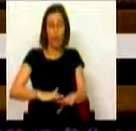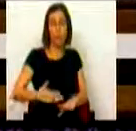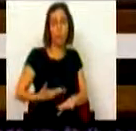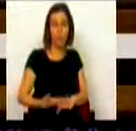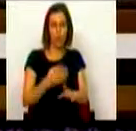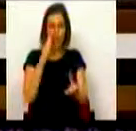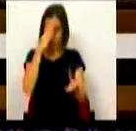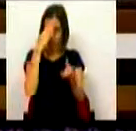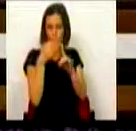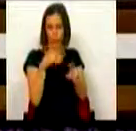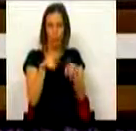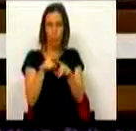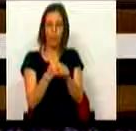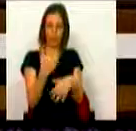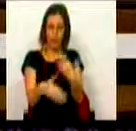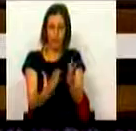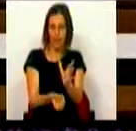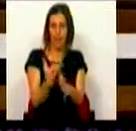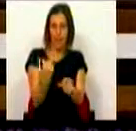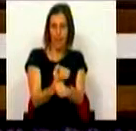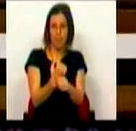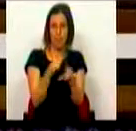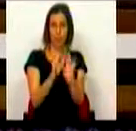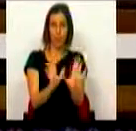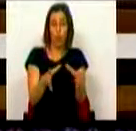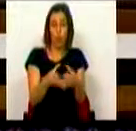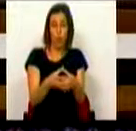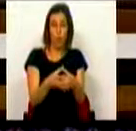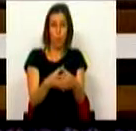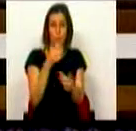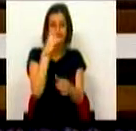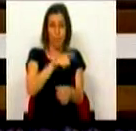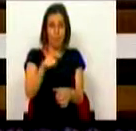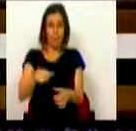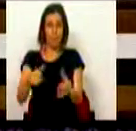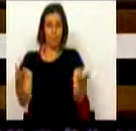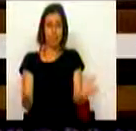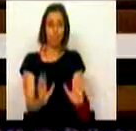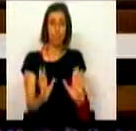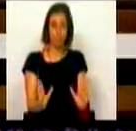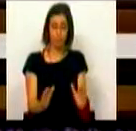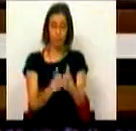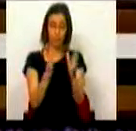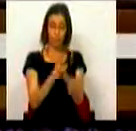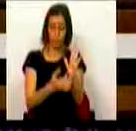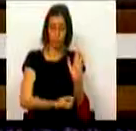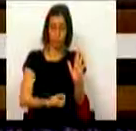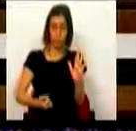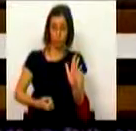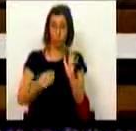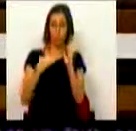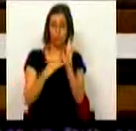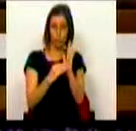e focalizar as políticas ativas de emprego neste grupo de concidadãos. Assim, do total de desempregados